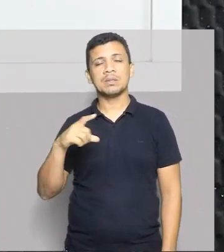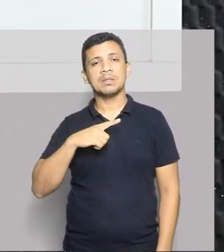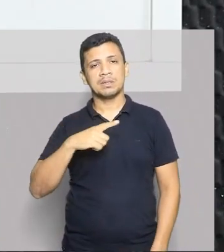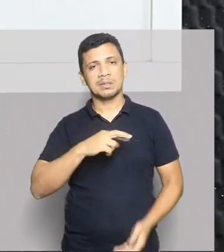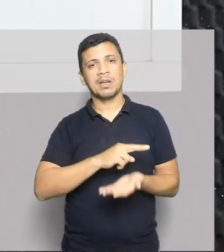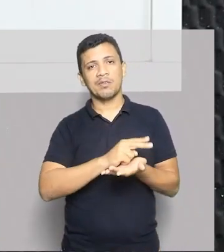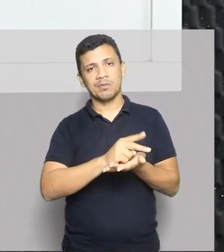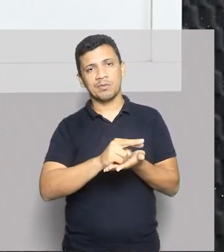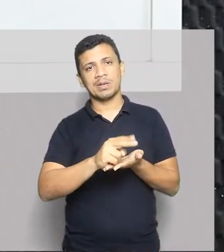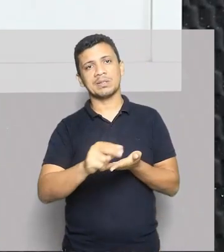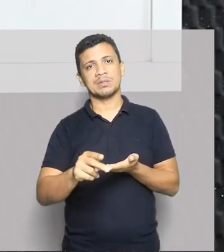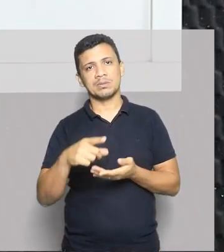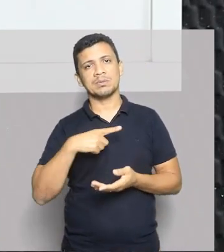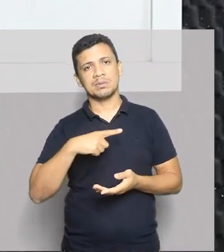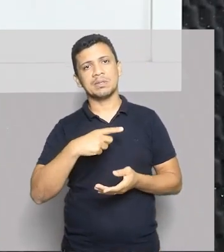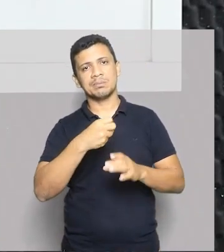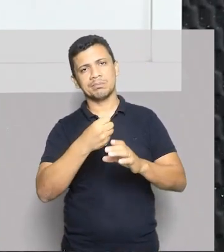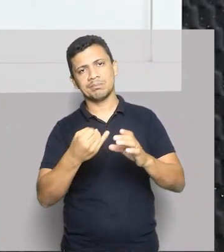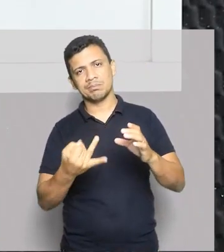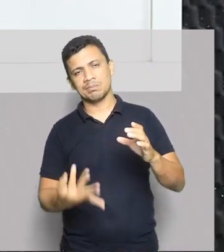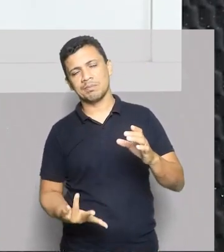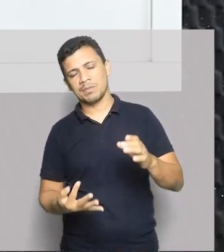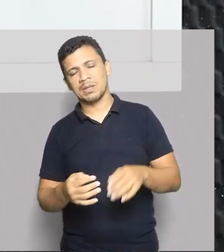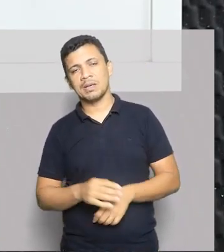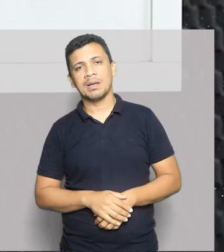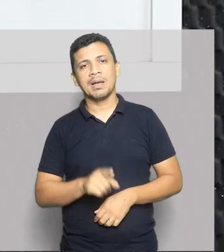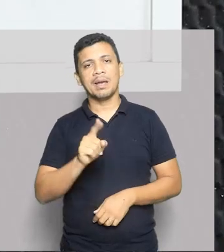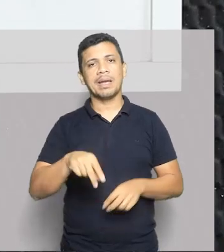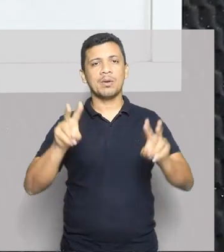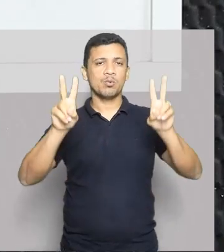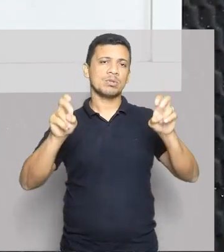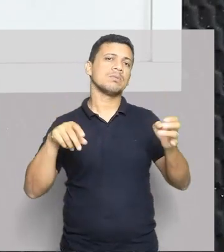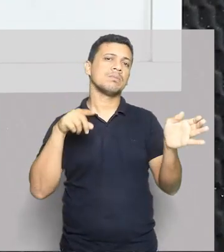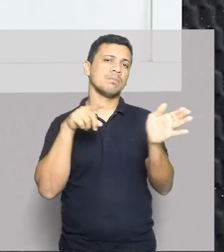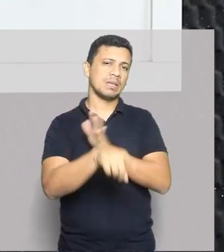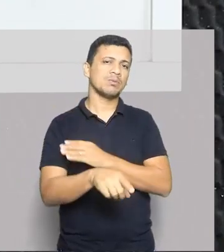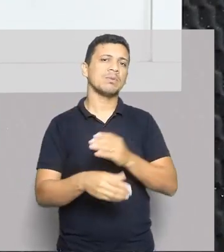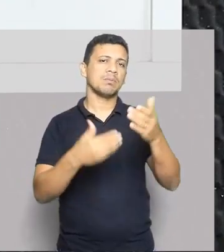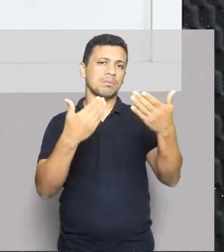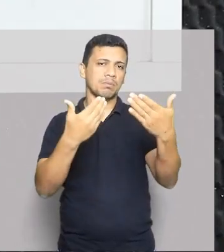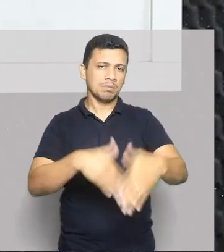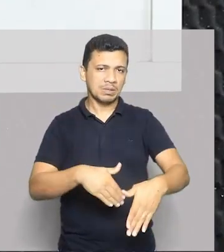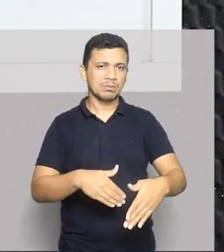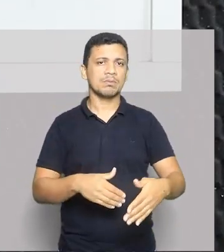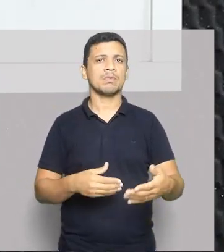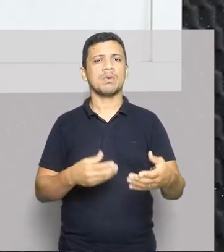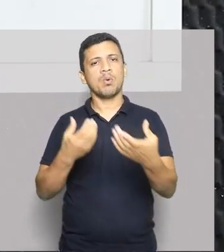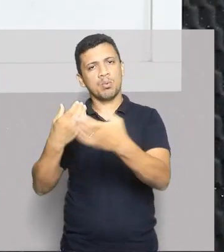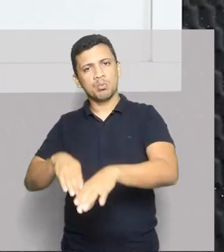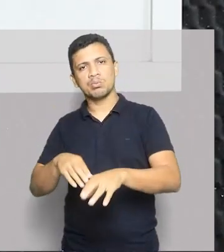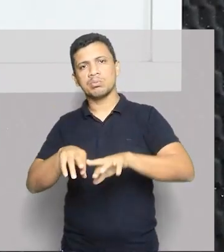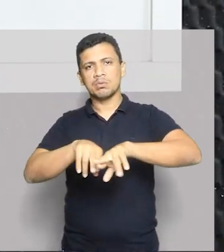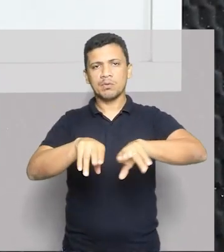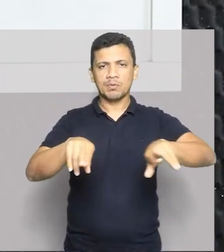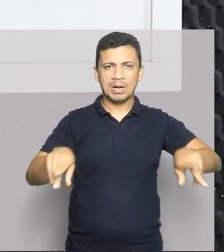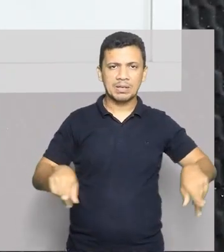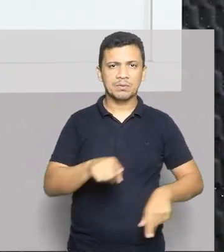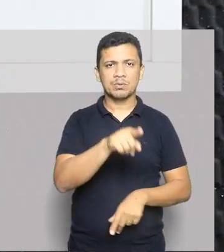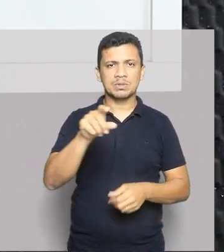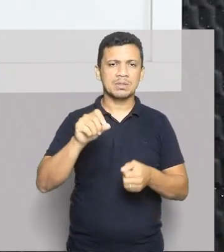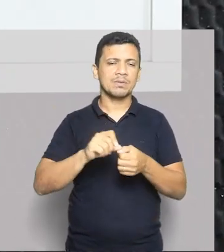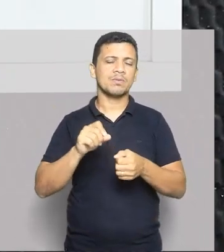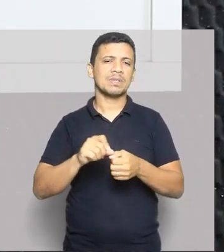a esses aspectos aí, ok? Então, mas é um assunto que cai bastante nos concursos, no Enem e outros concursos aí que vocês vão